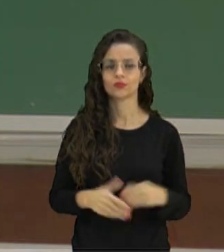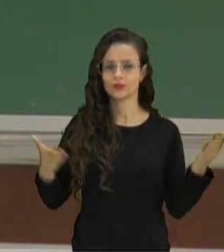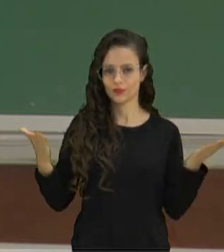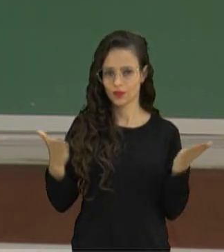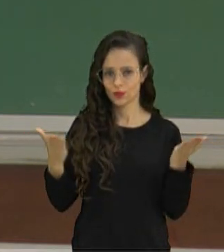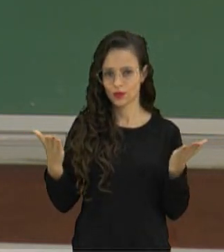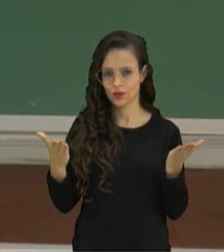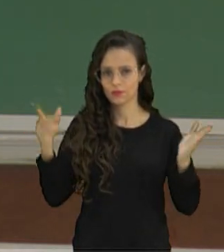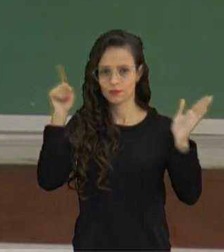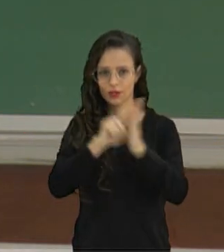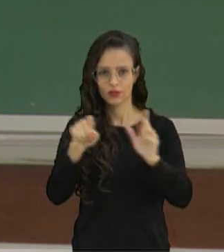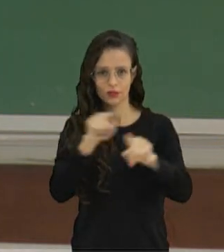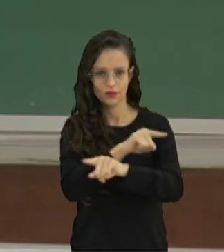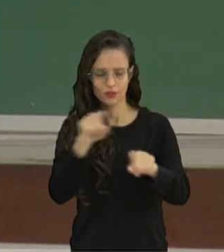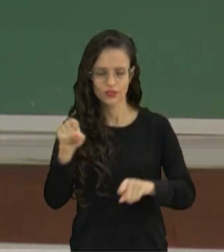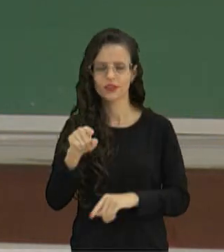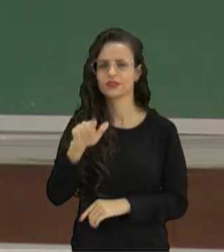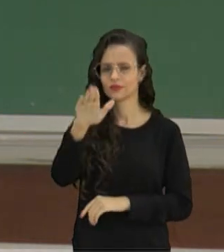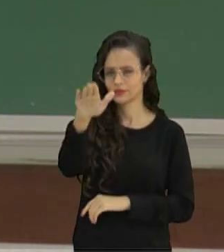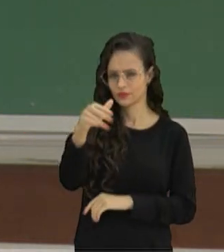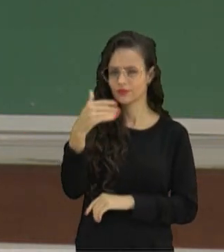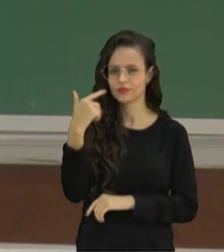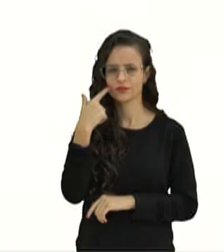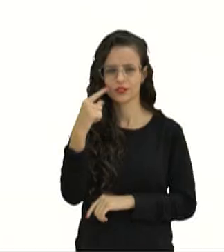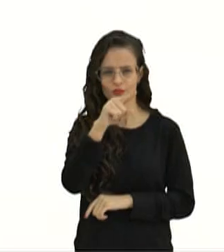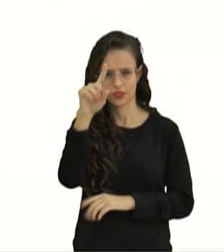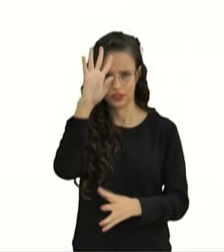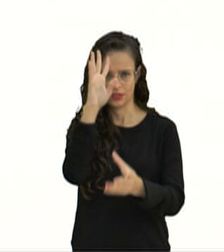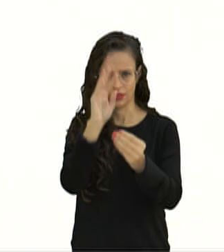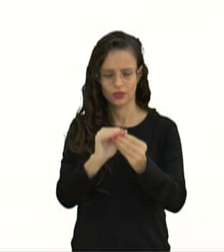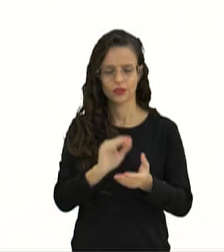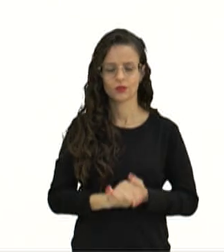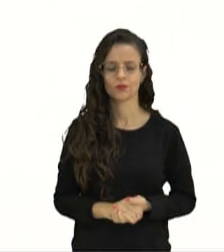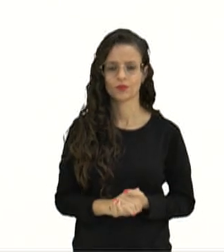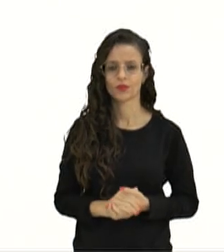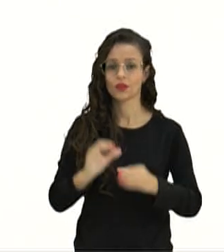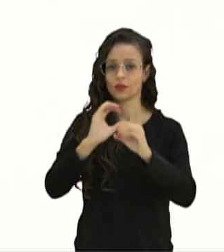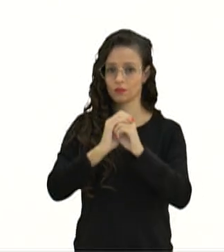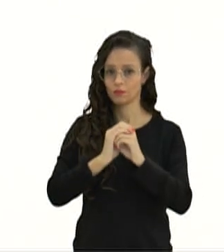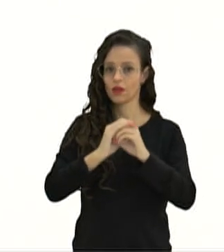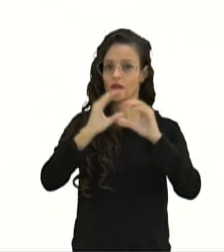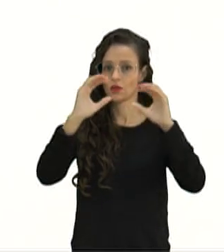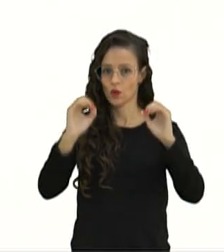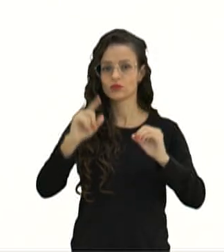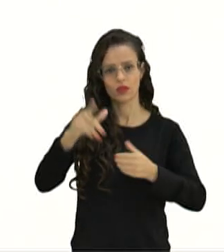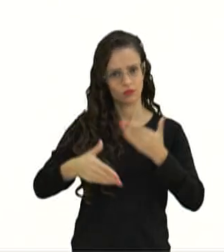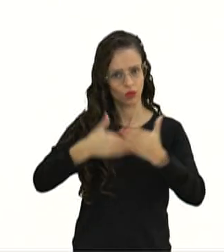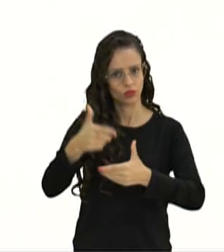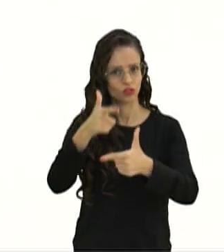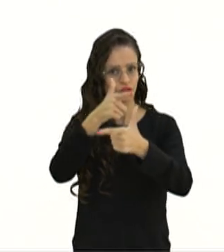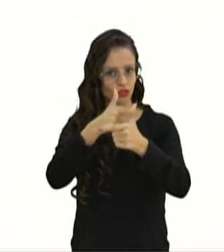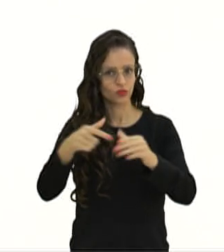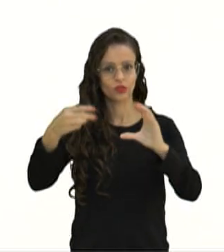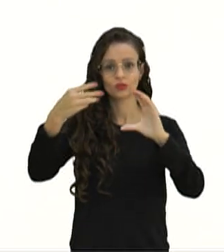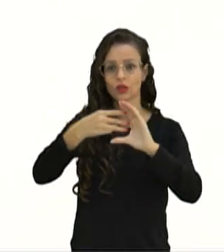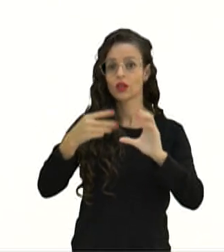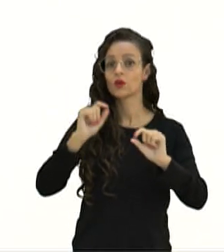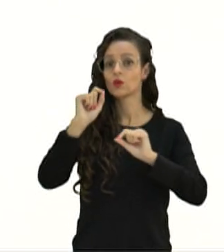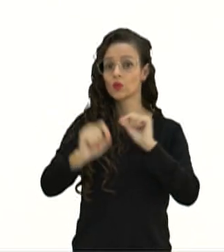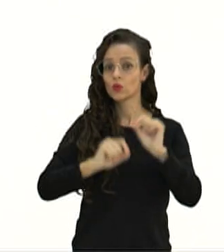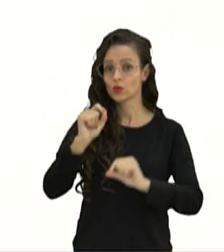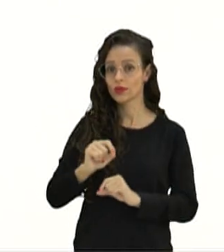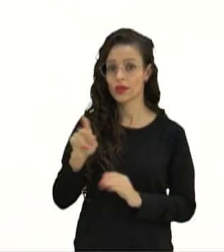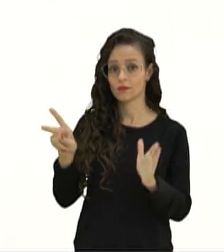Agora eu quero perguntar para vocês uma coisa aqui, vamos ver se vocês entenderam. A meiose é o processo de divisão celular que, nos